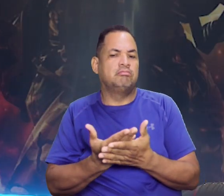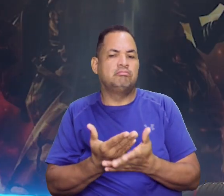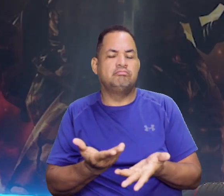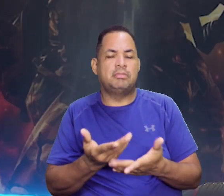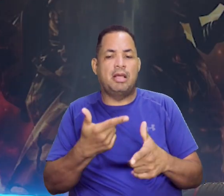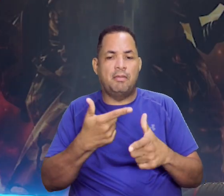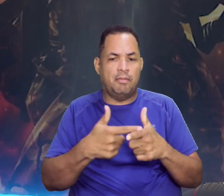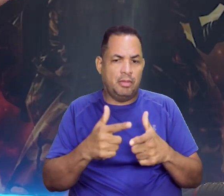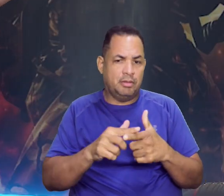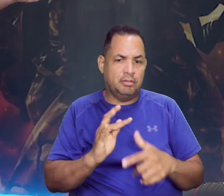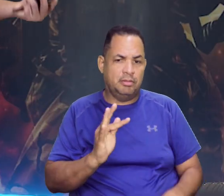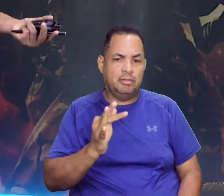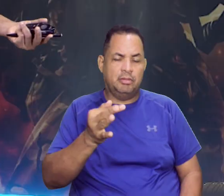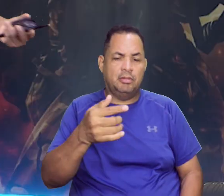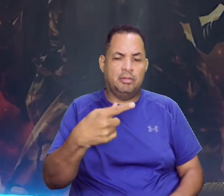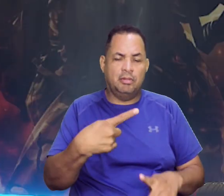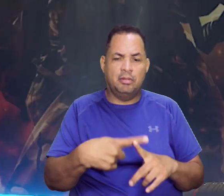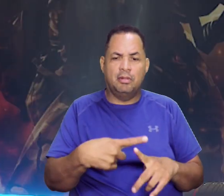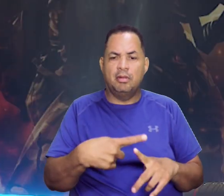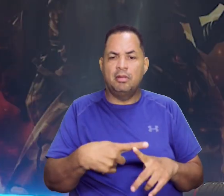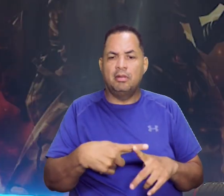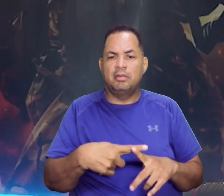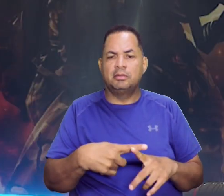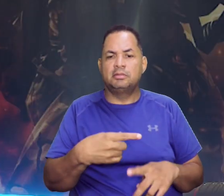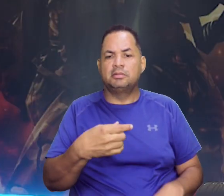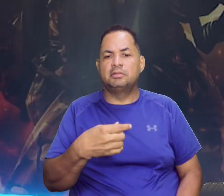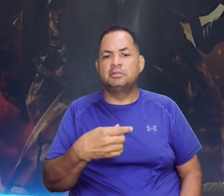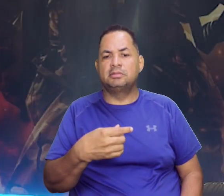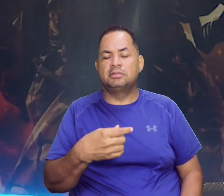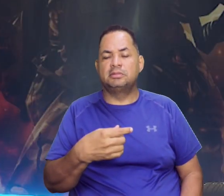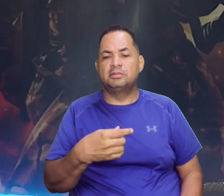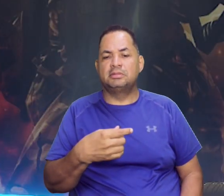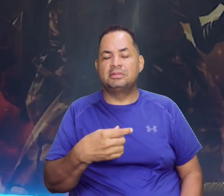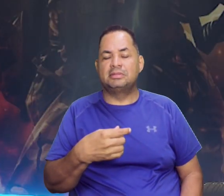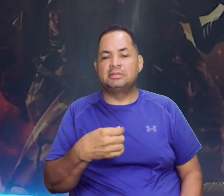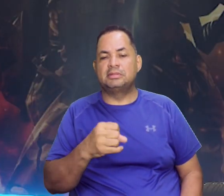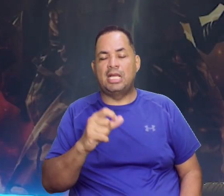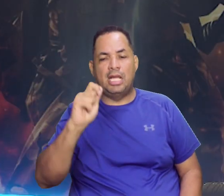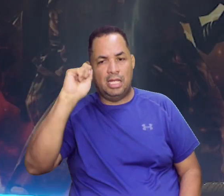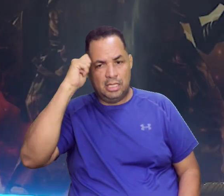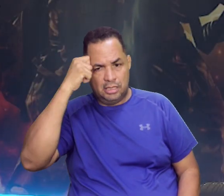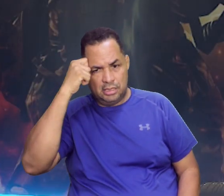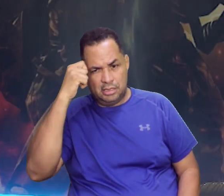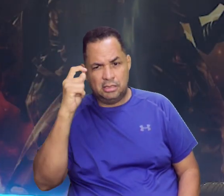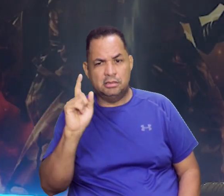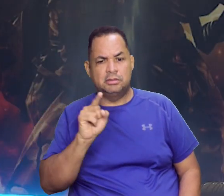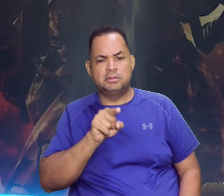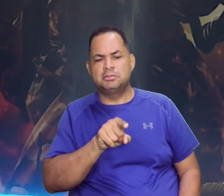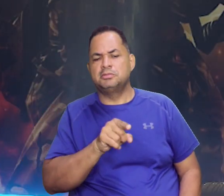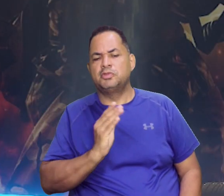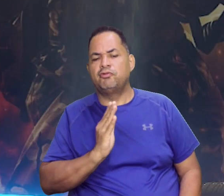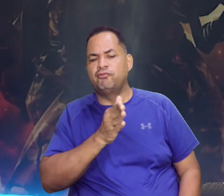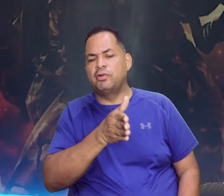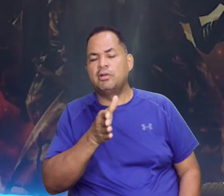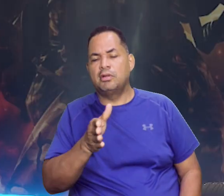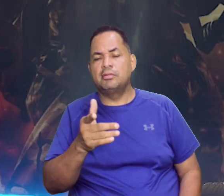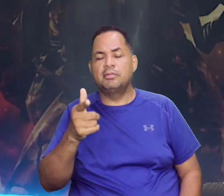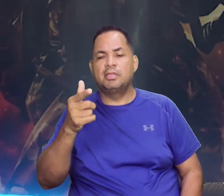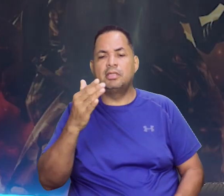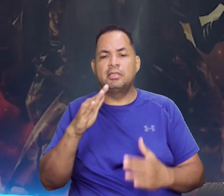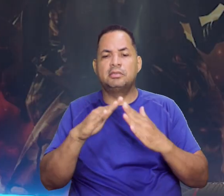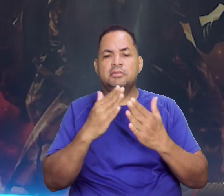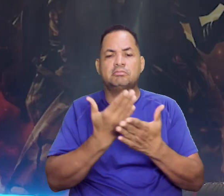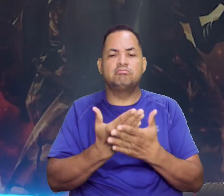grande problema futuramente. Por quê? Porque se essa pessoa, o negro, ele não vai para a escola, ele não consegue